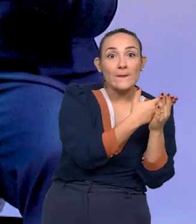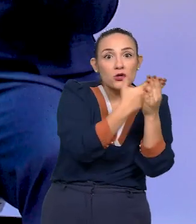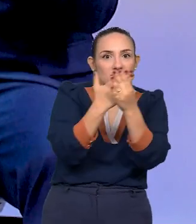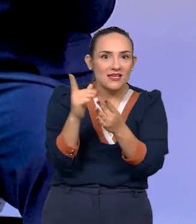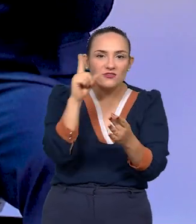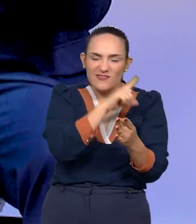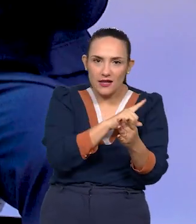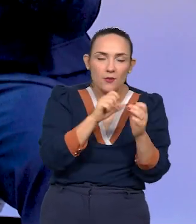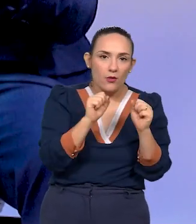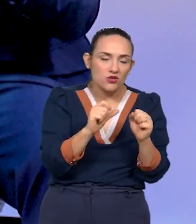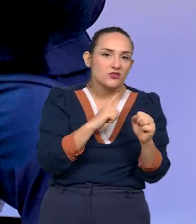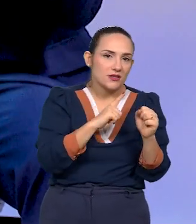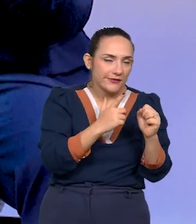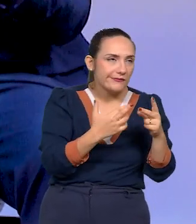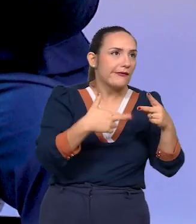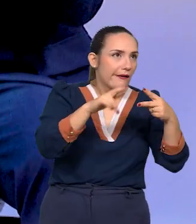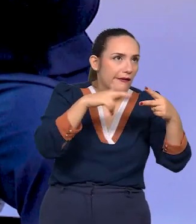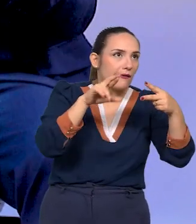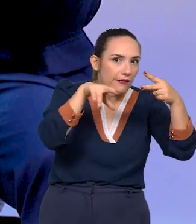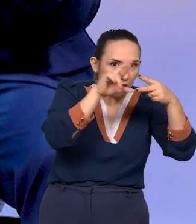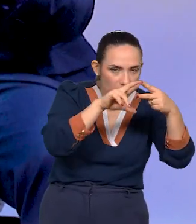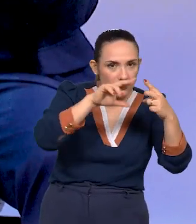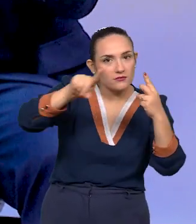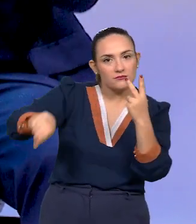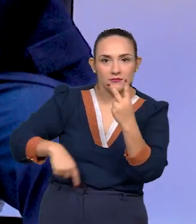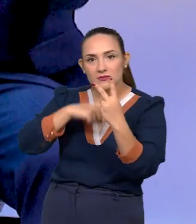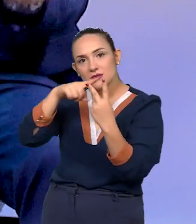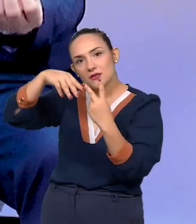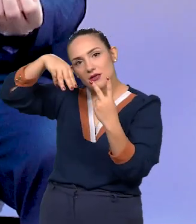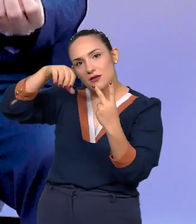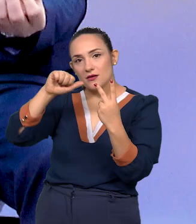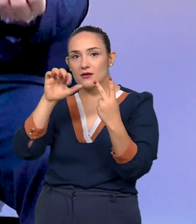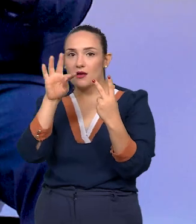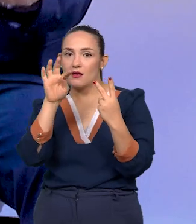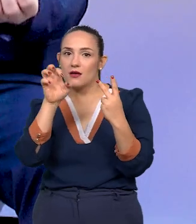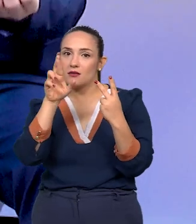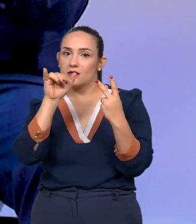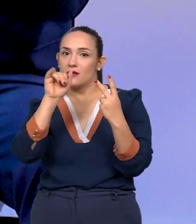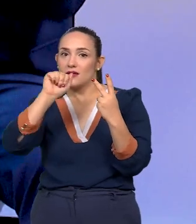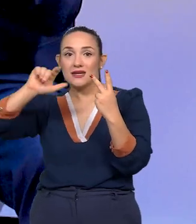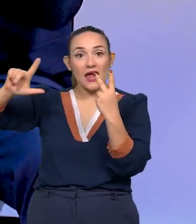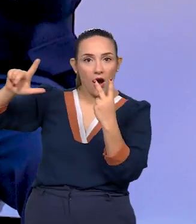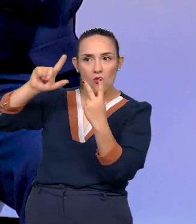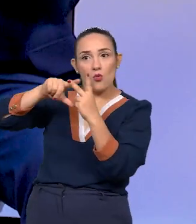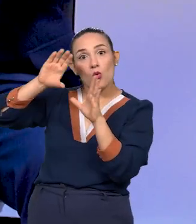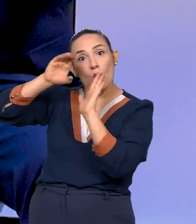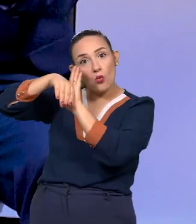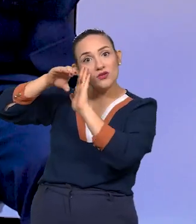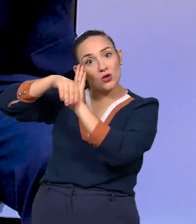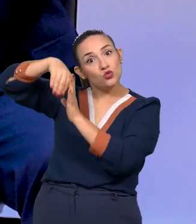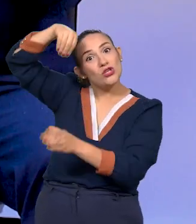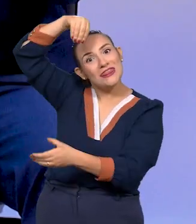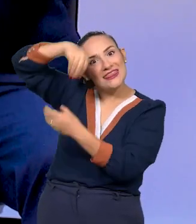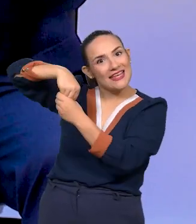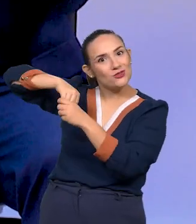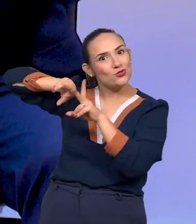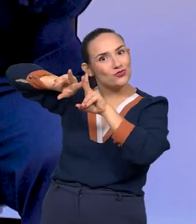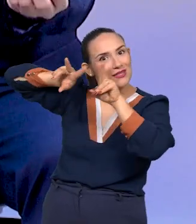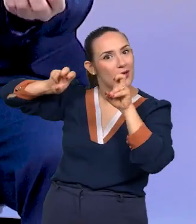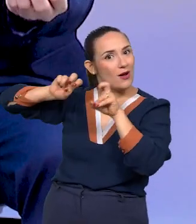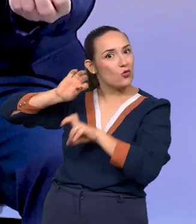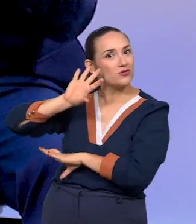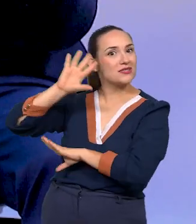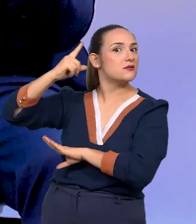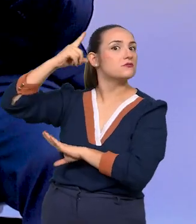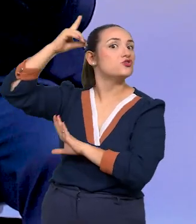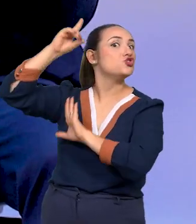A coisa julgada formal é aquela que está vinculada dentro do processo, ou seja, não cabe mais recurso dentro daquele